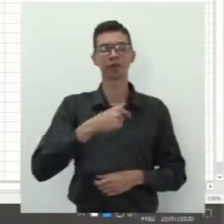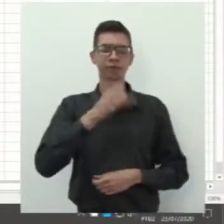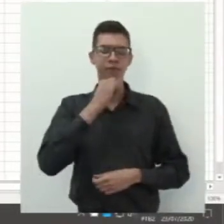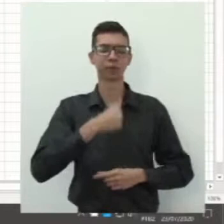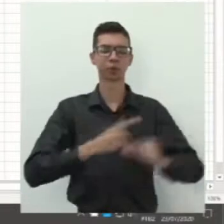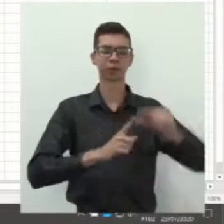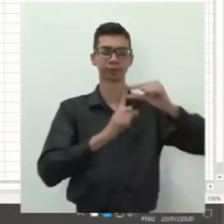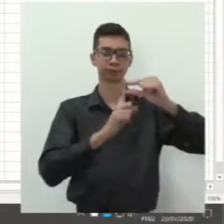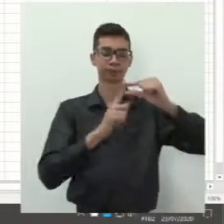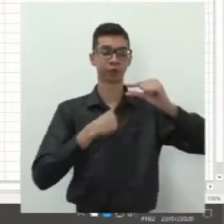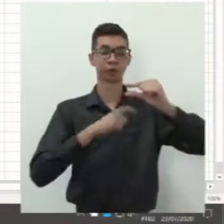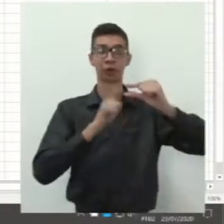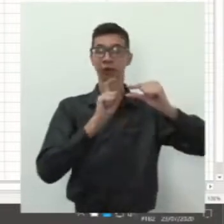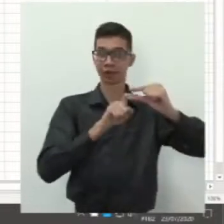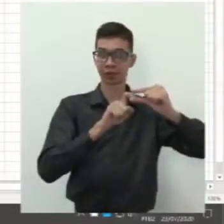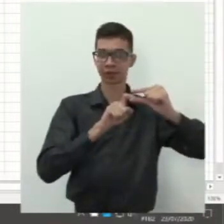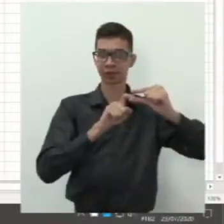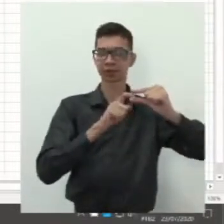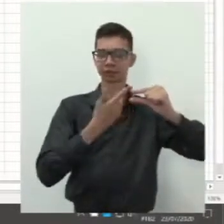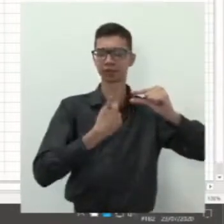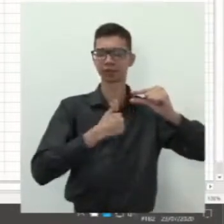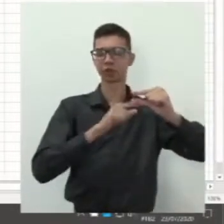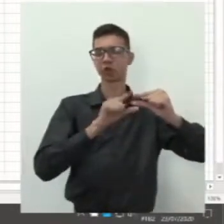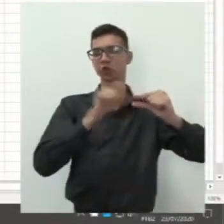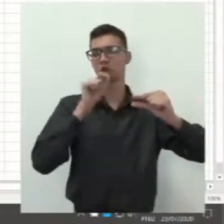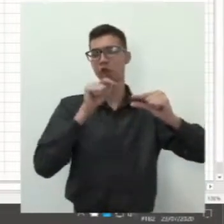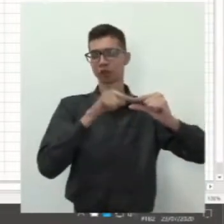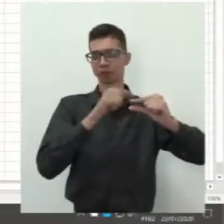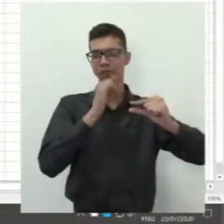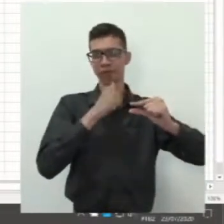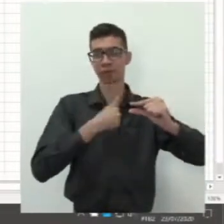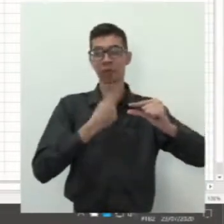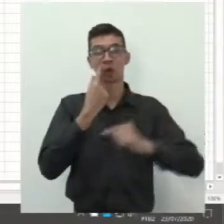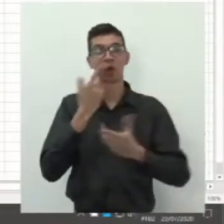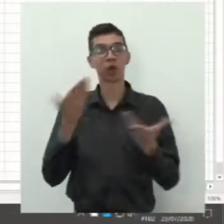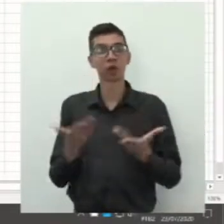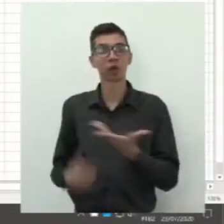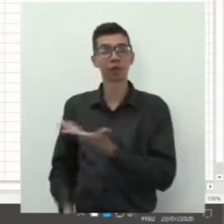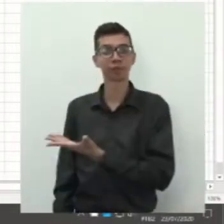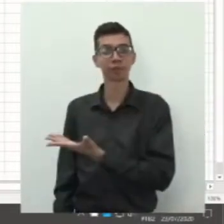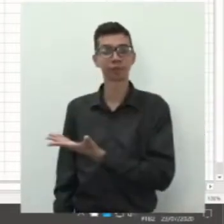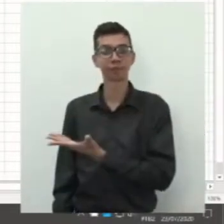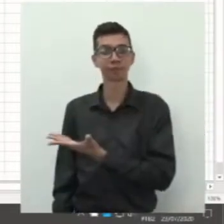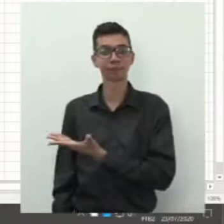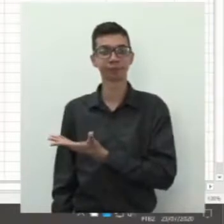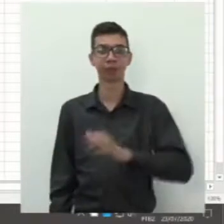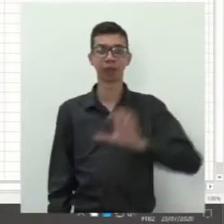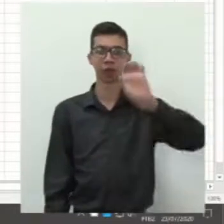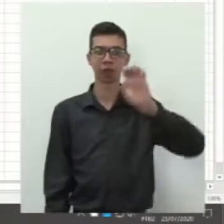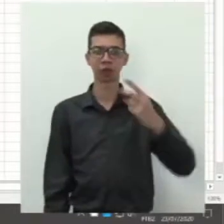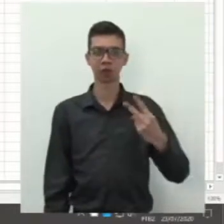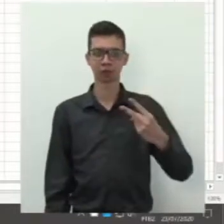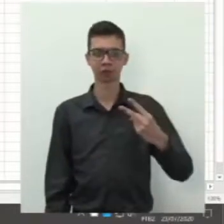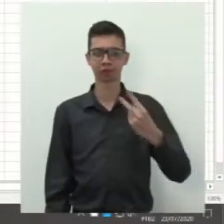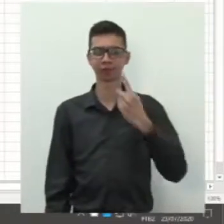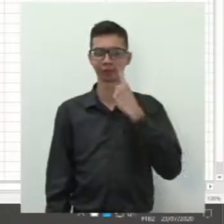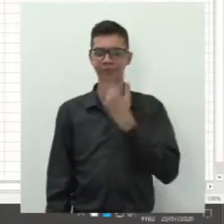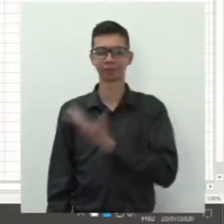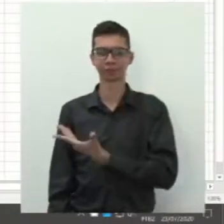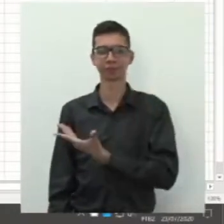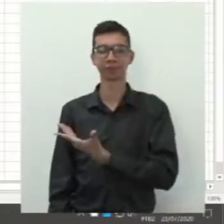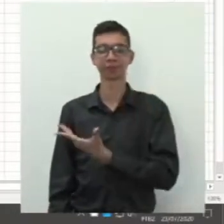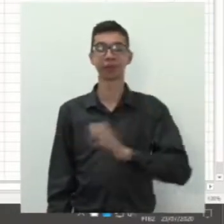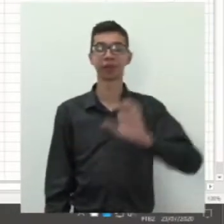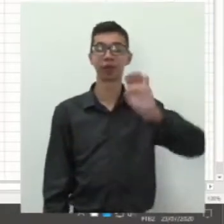célula, eu estou selecionando ela. Então, eu vou clicar nessa célula aqui, ó, E2. Então, eu estou selecionando essa célula